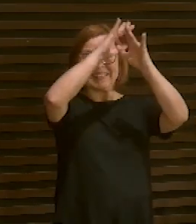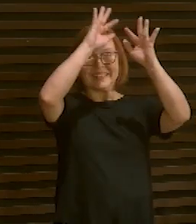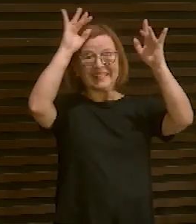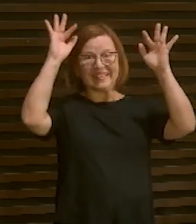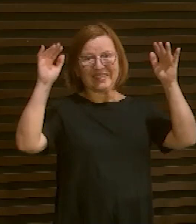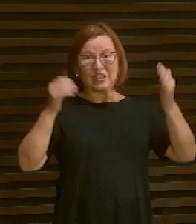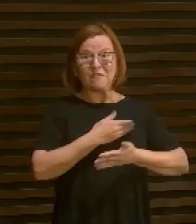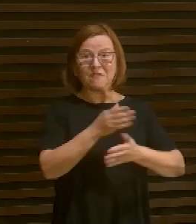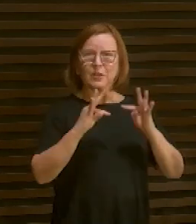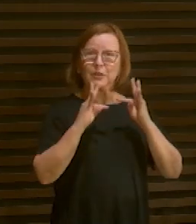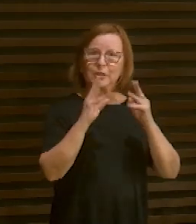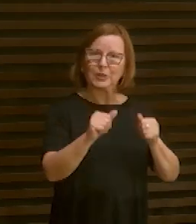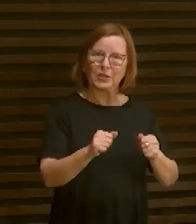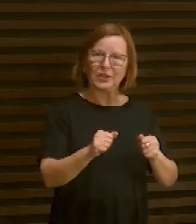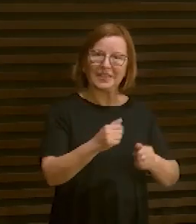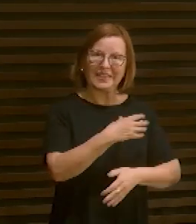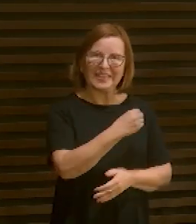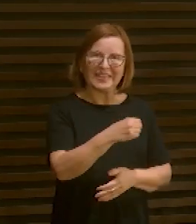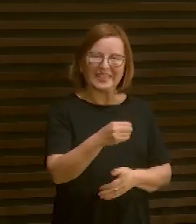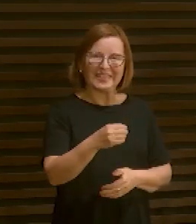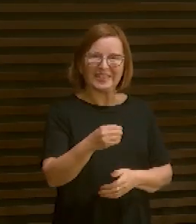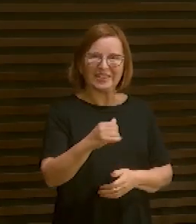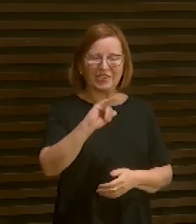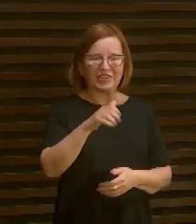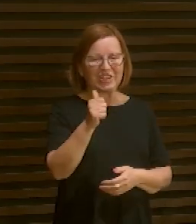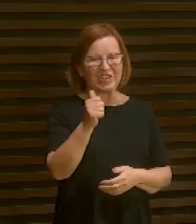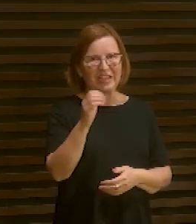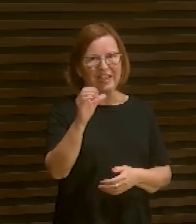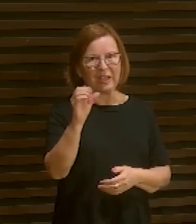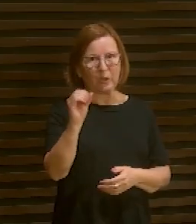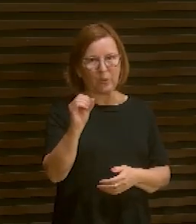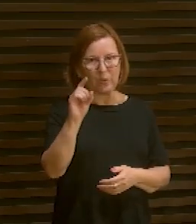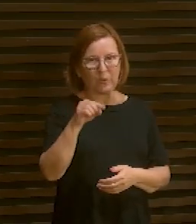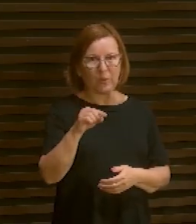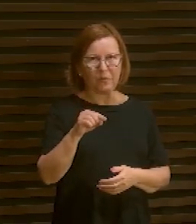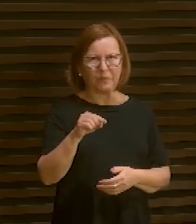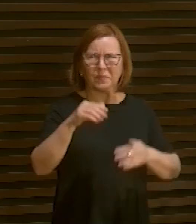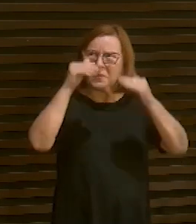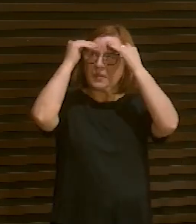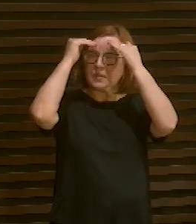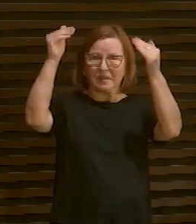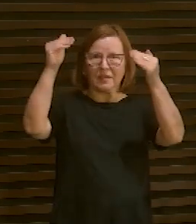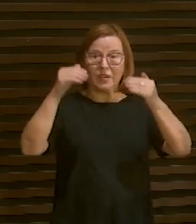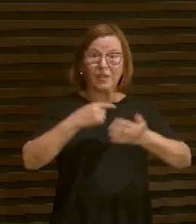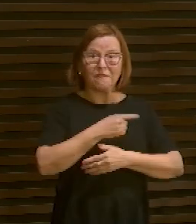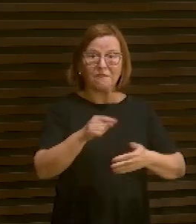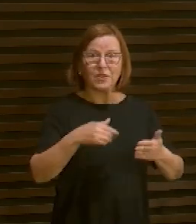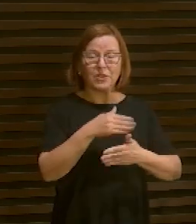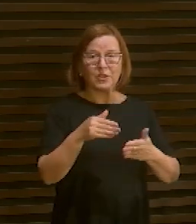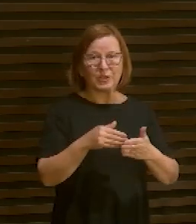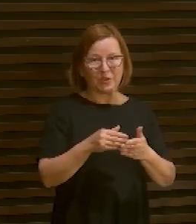glorificai-o, vós todos descendência de Jacó, reverenciai-o, vós todos posteridade de